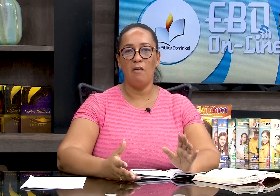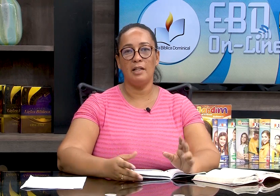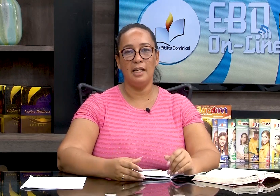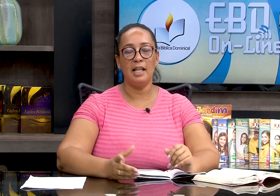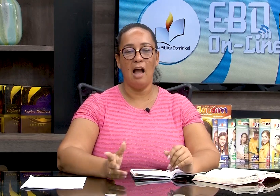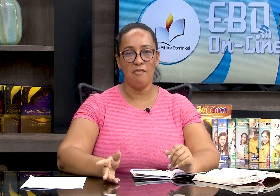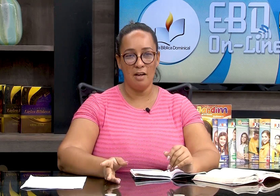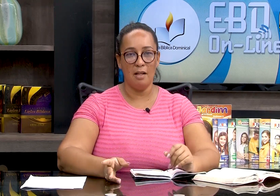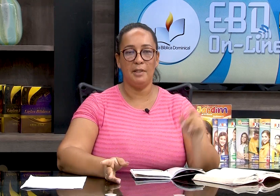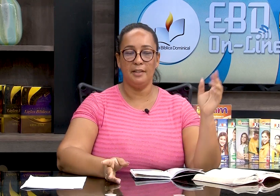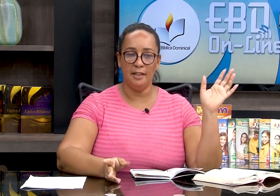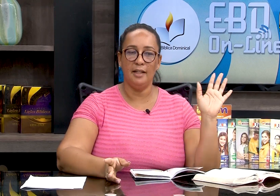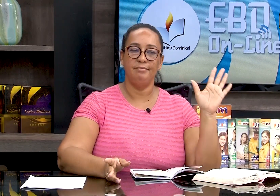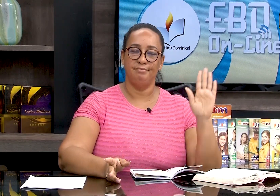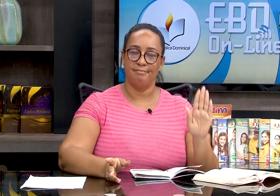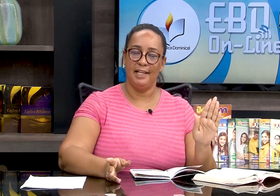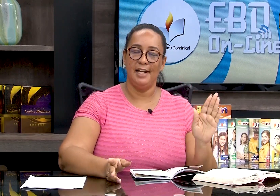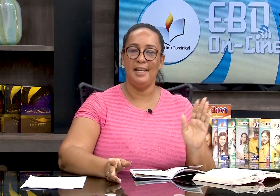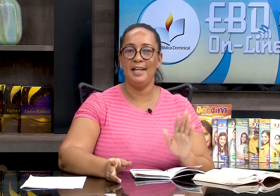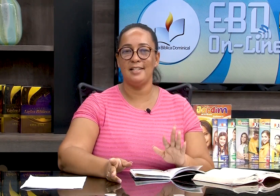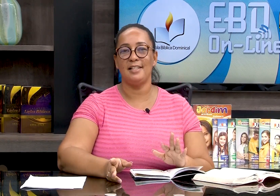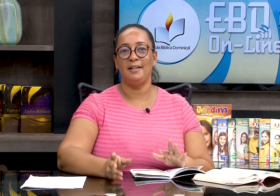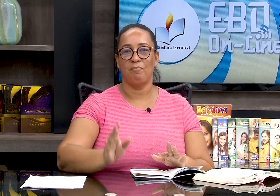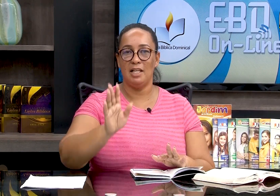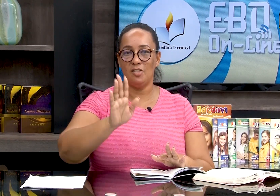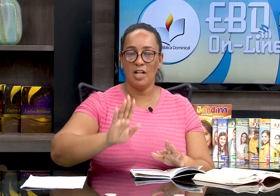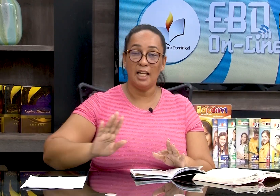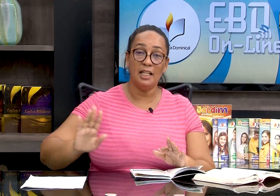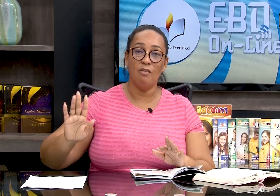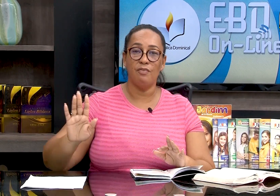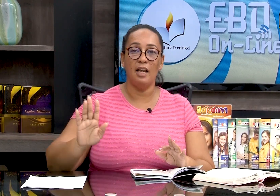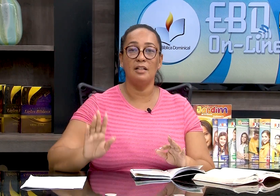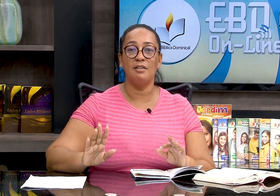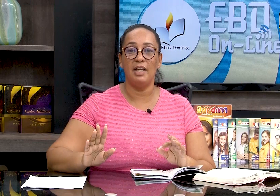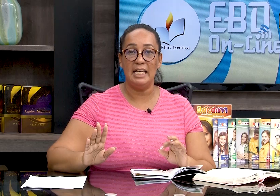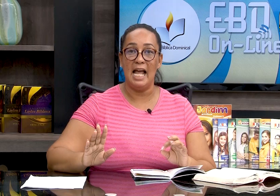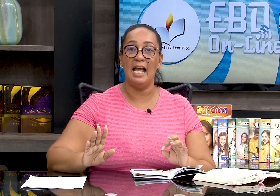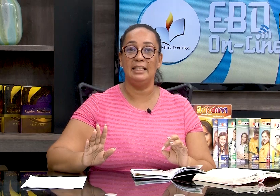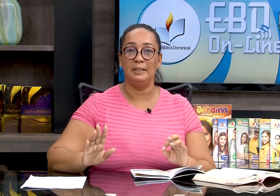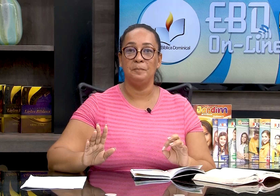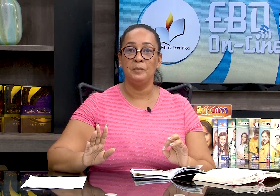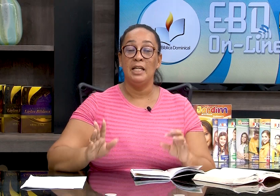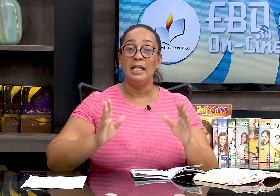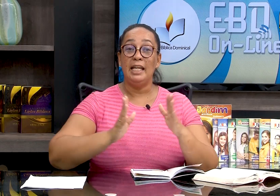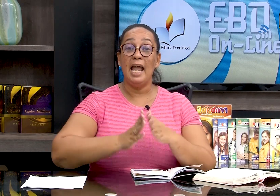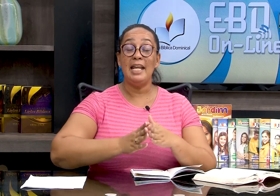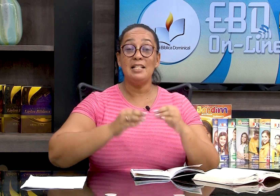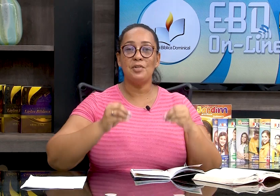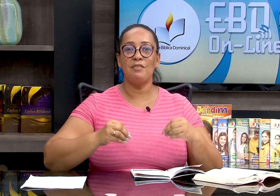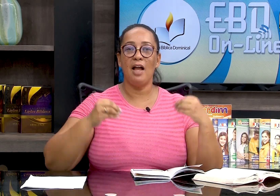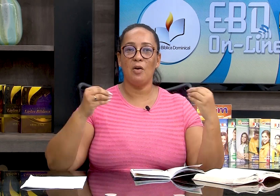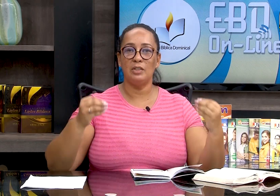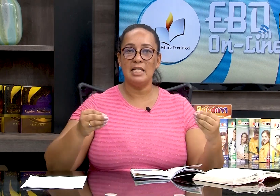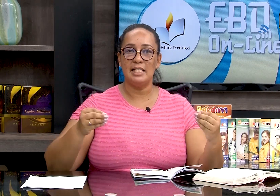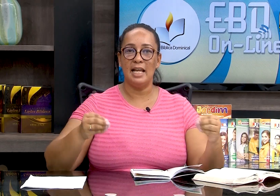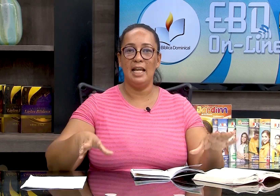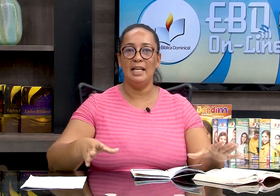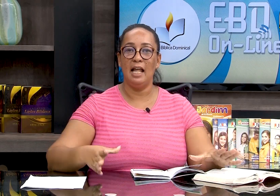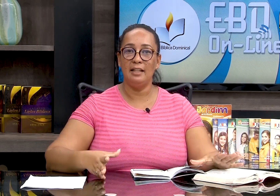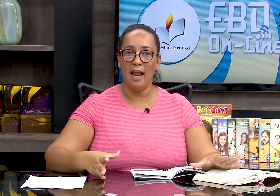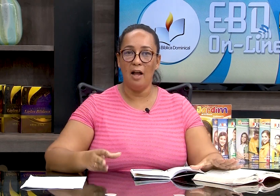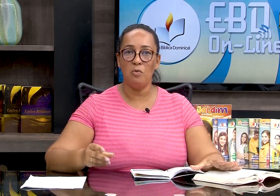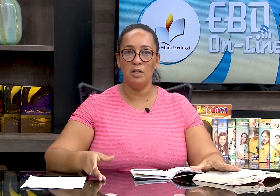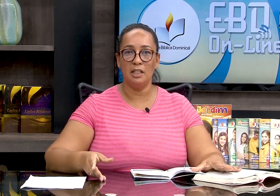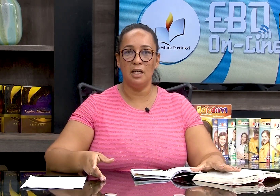final pode usar óleo quem tava falando a mentira era esse esses daqui estavam falando a verdade e é isso que vai acontecer